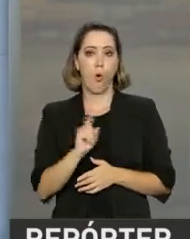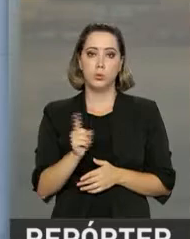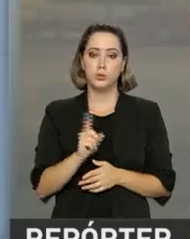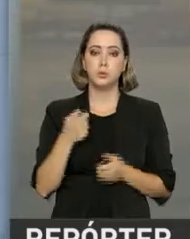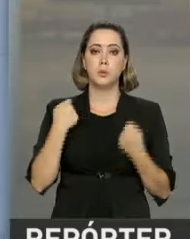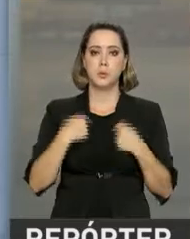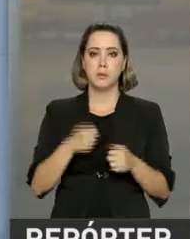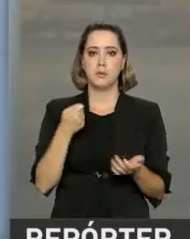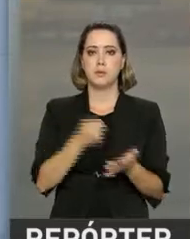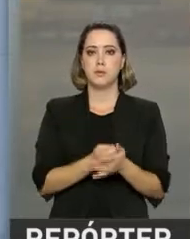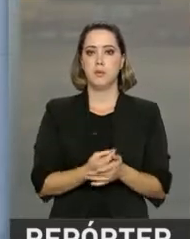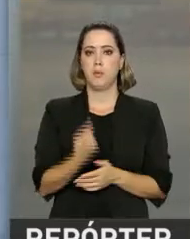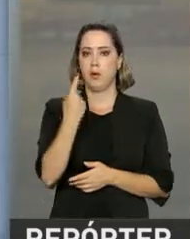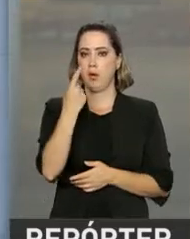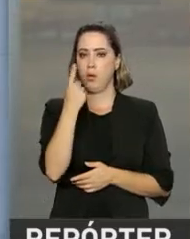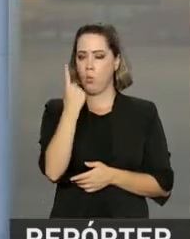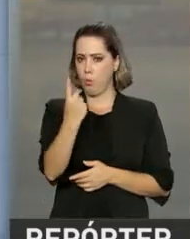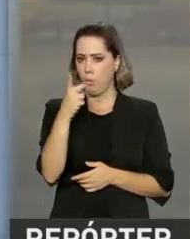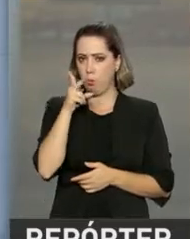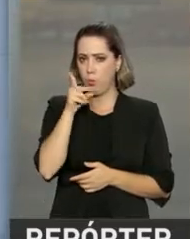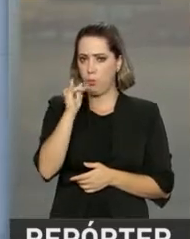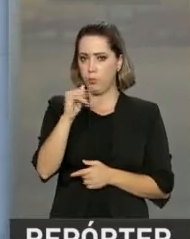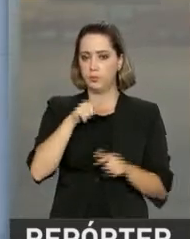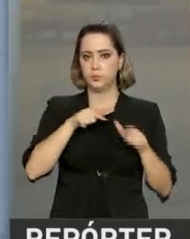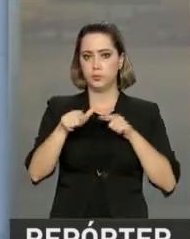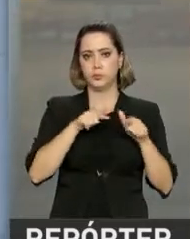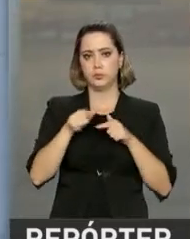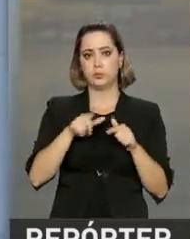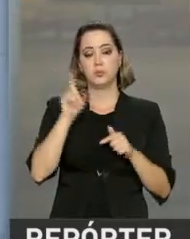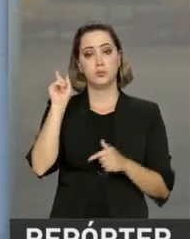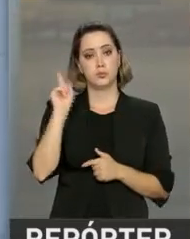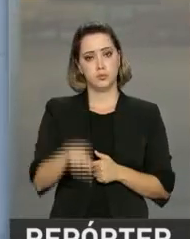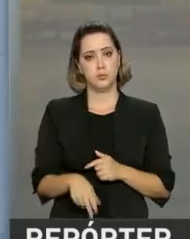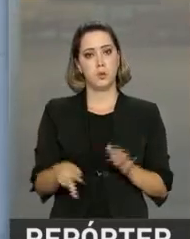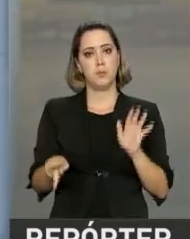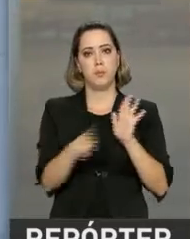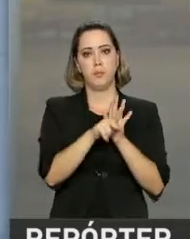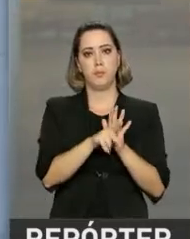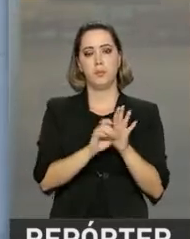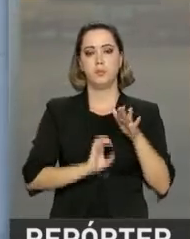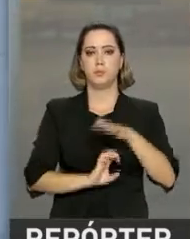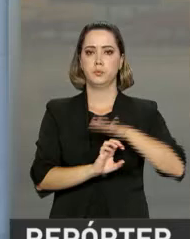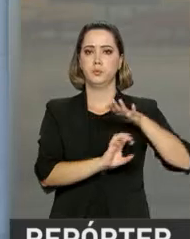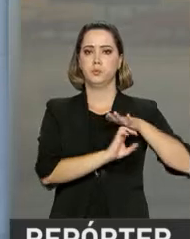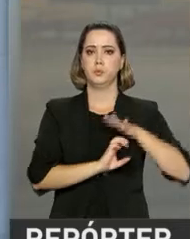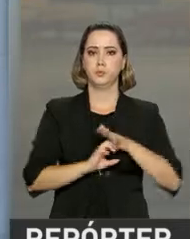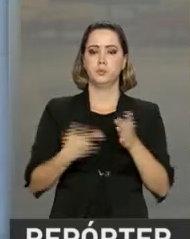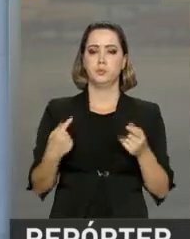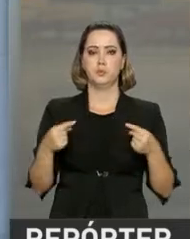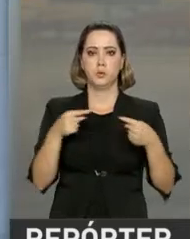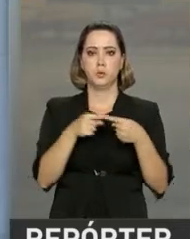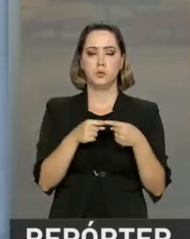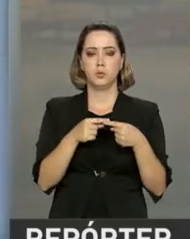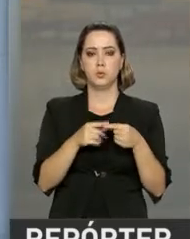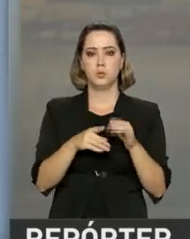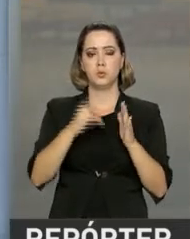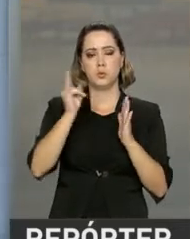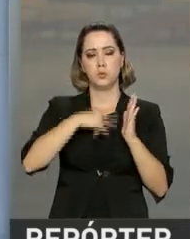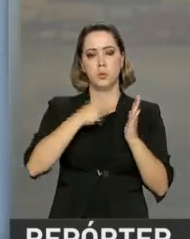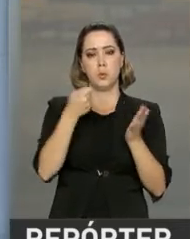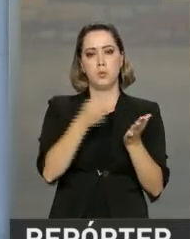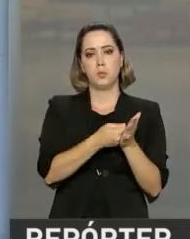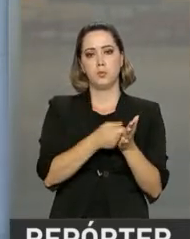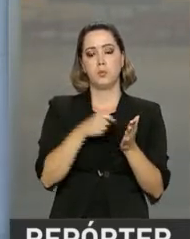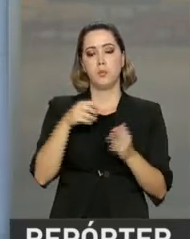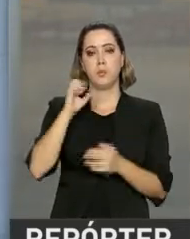com o equivalente a um dia de trabalho. O desconto é feito pelas empresas diretamente na folha de pagamento